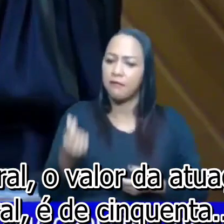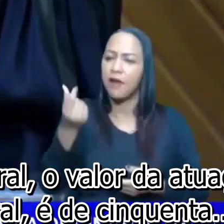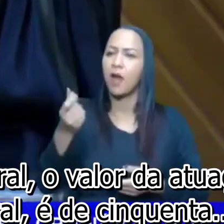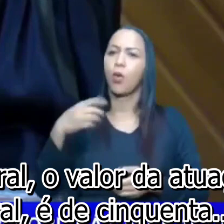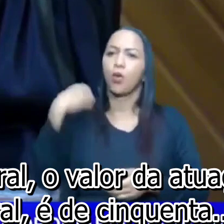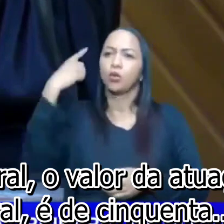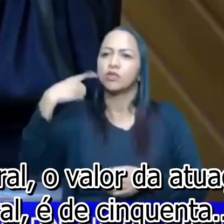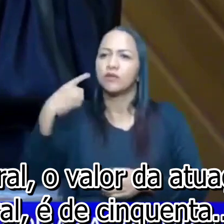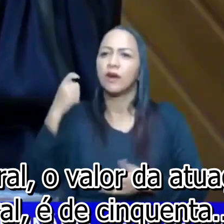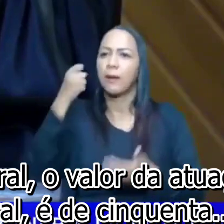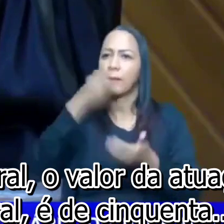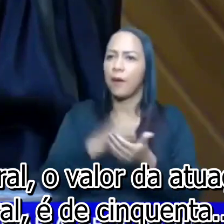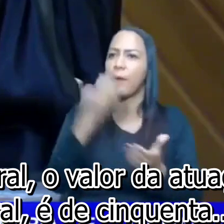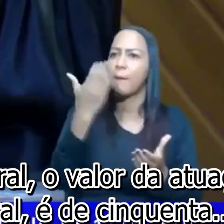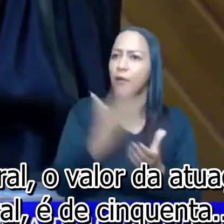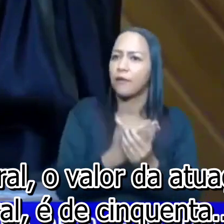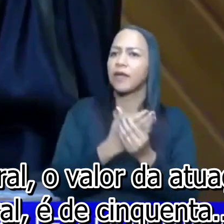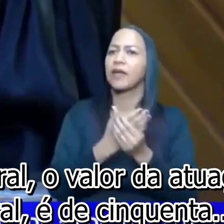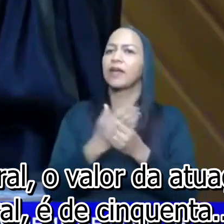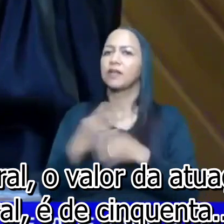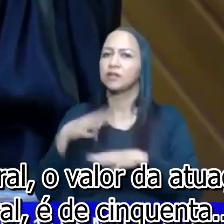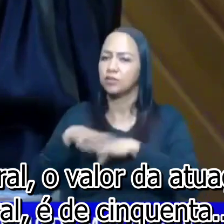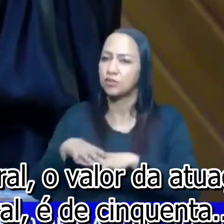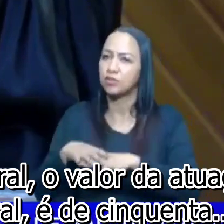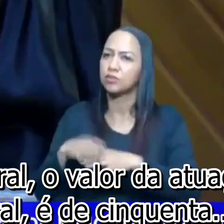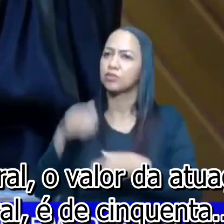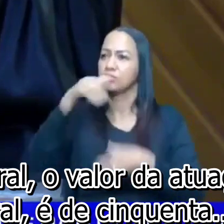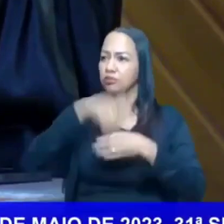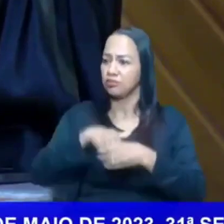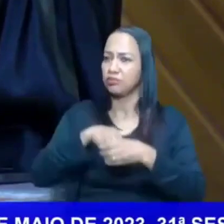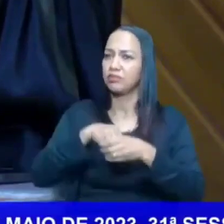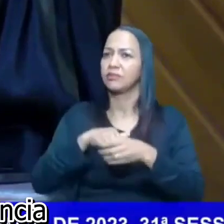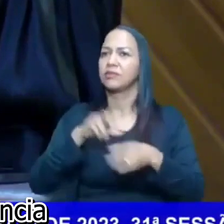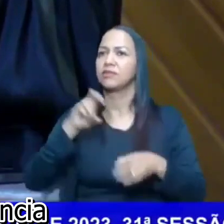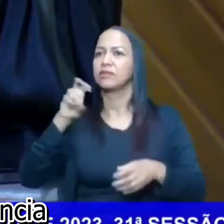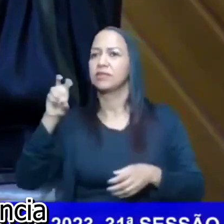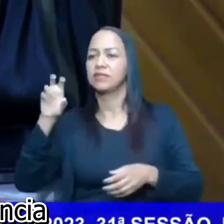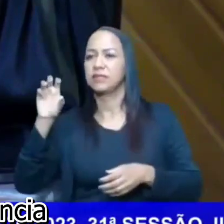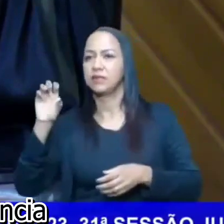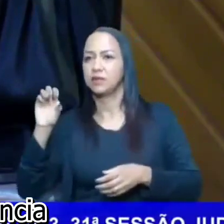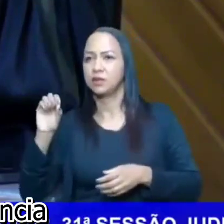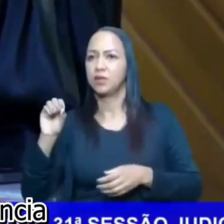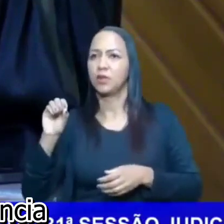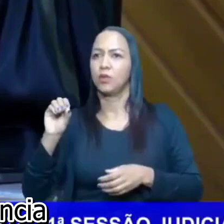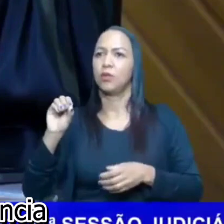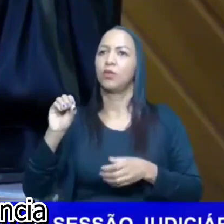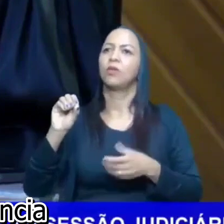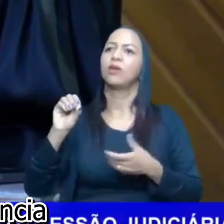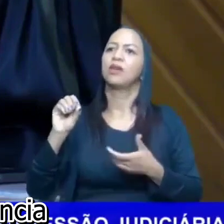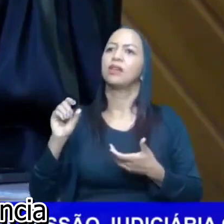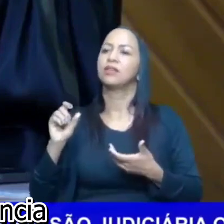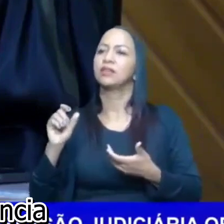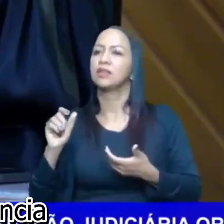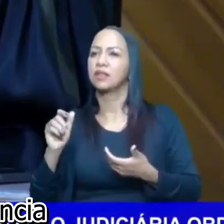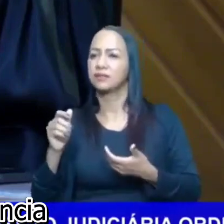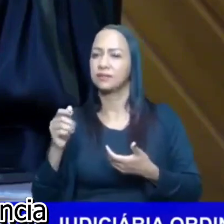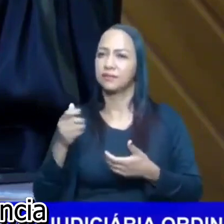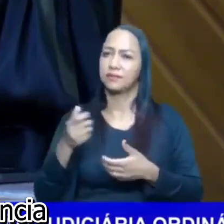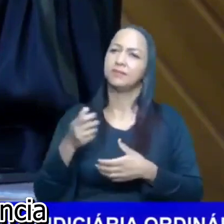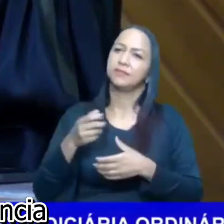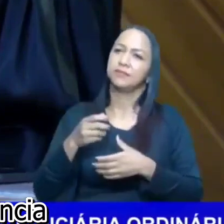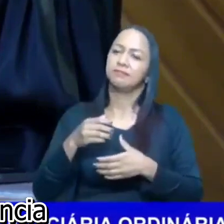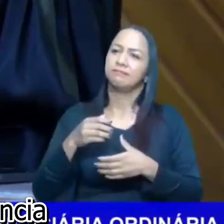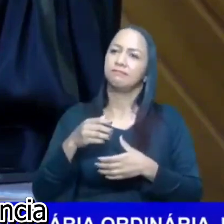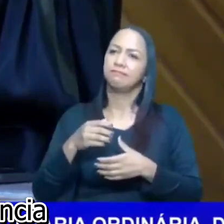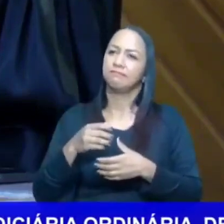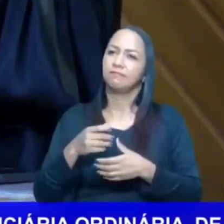do advogado em processo de prestação de contas eleitoral é de 50 valores referência, sendo o valor referência